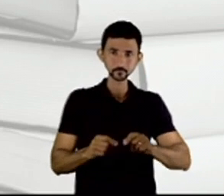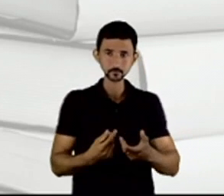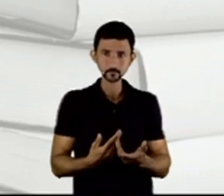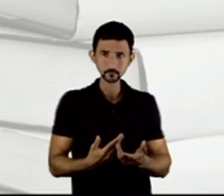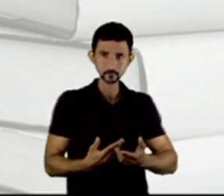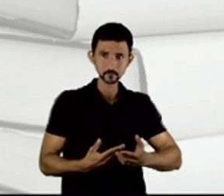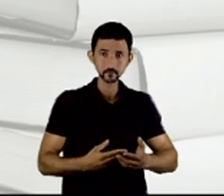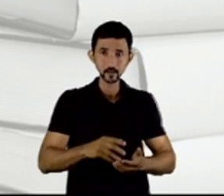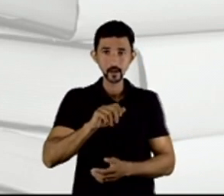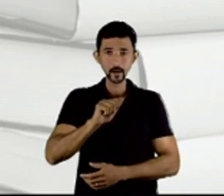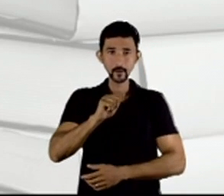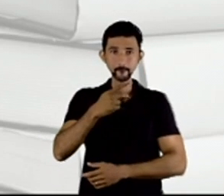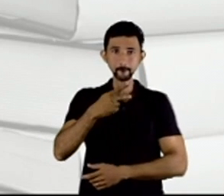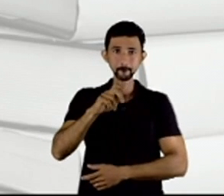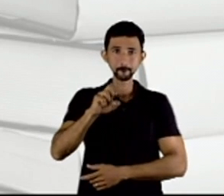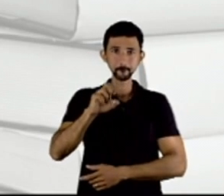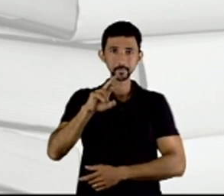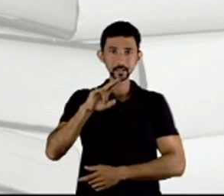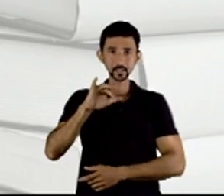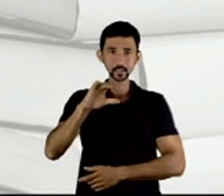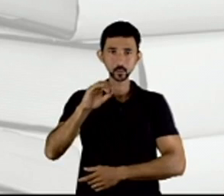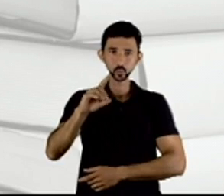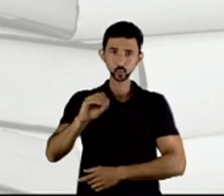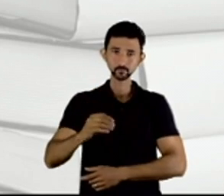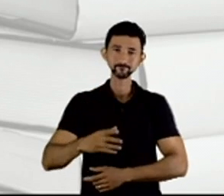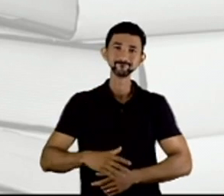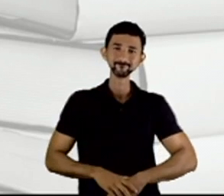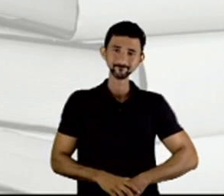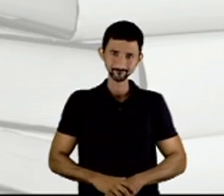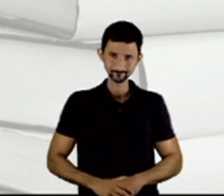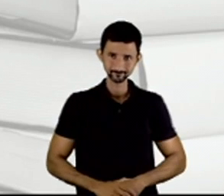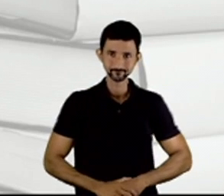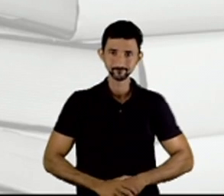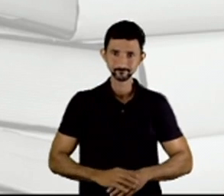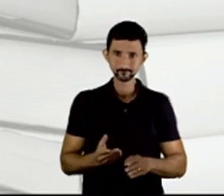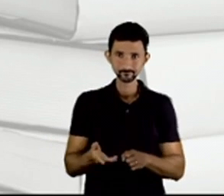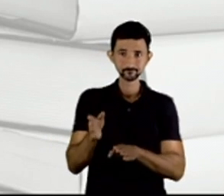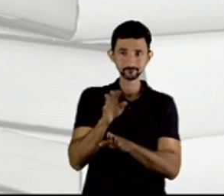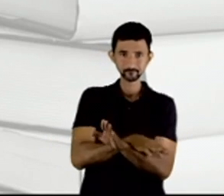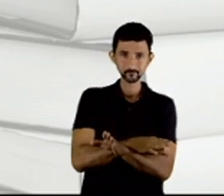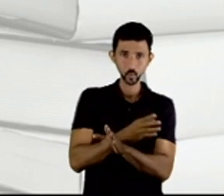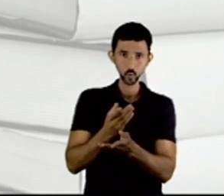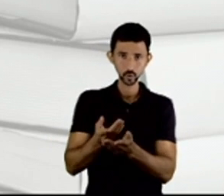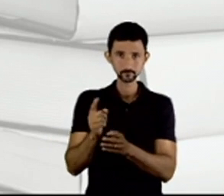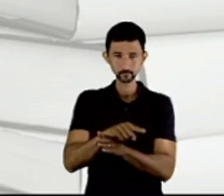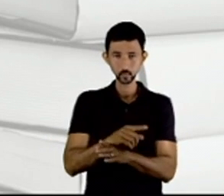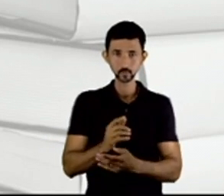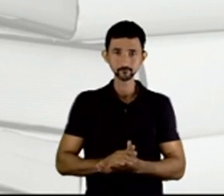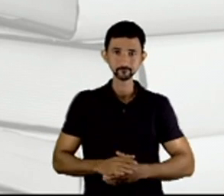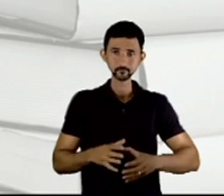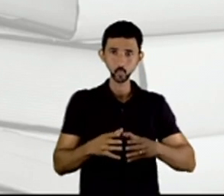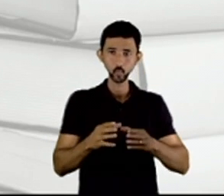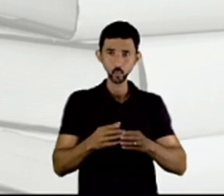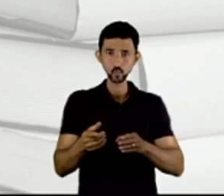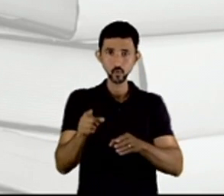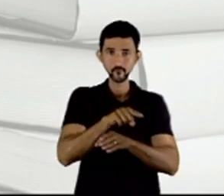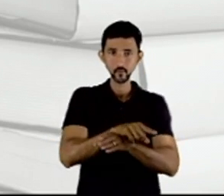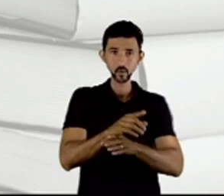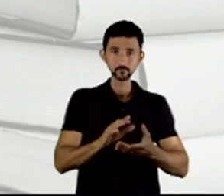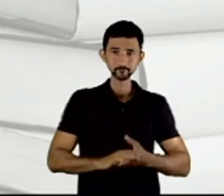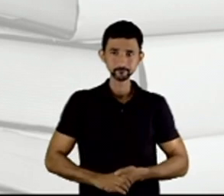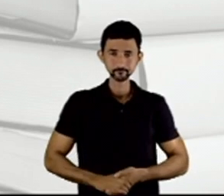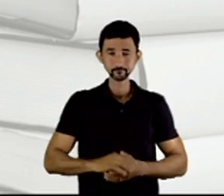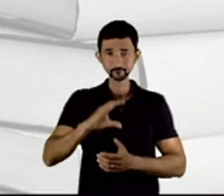de aperíodo, certo? E ele sendo um aperíodo, ele forma uma dízima